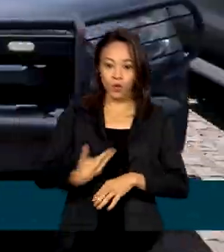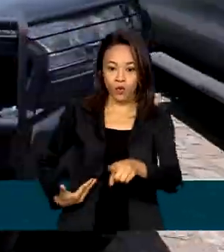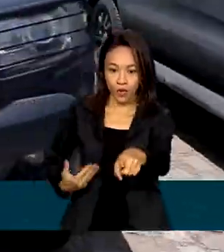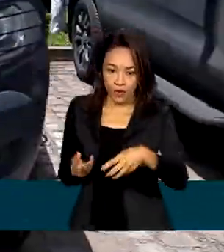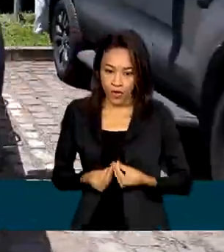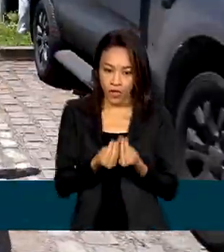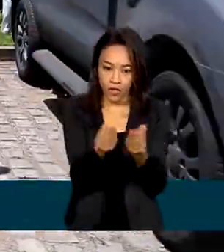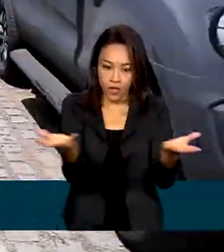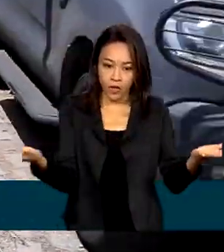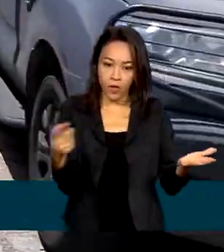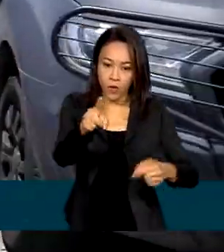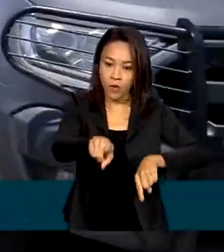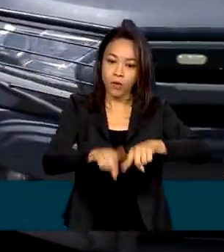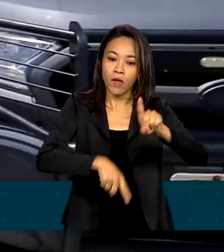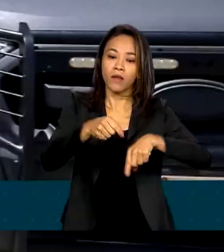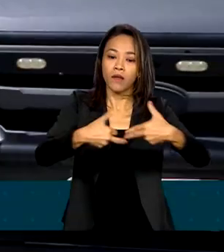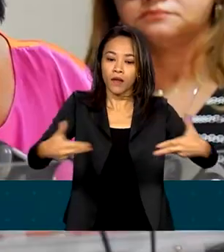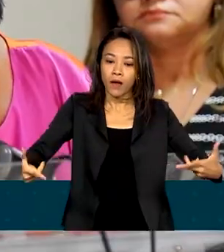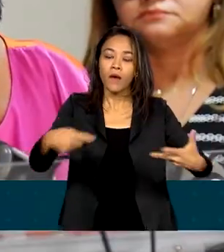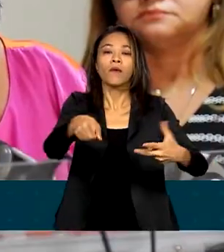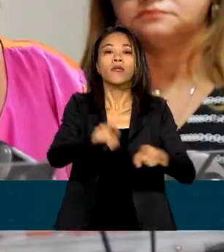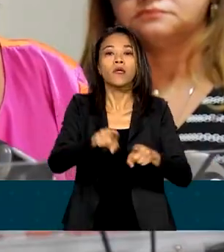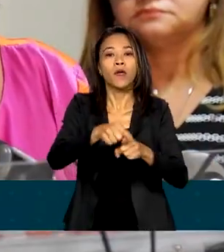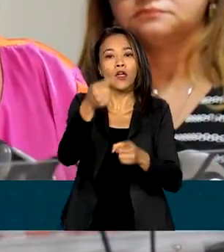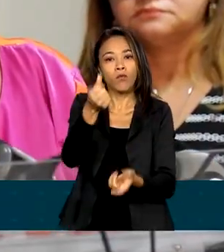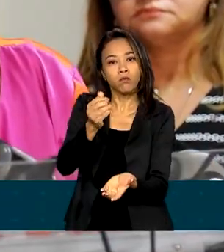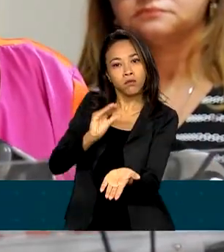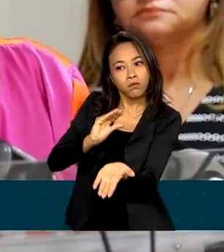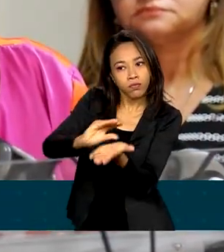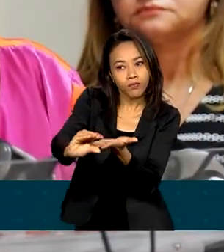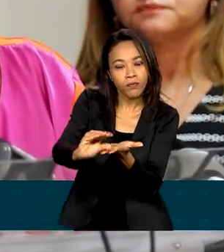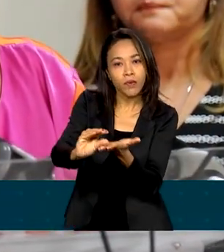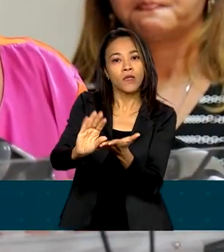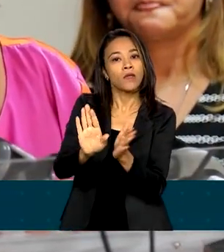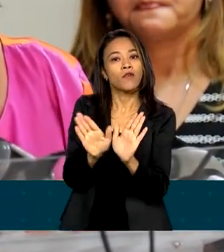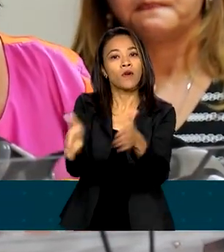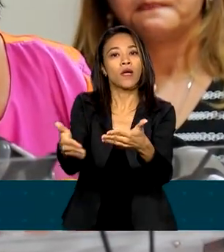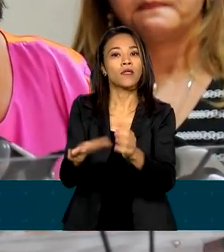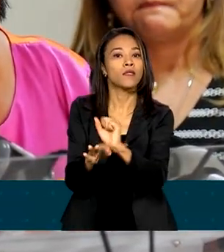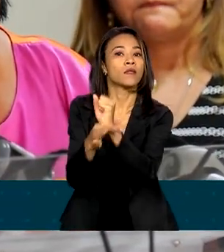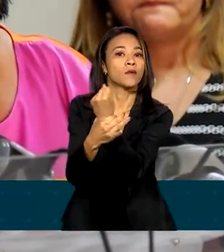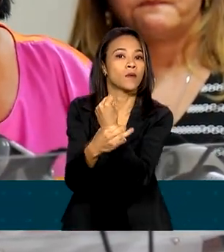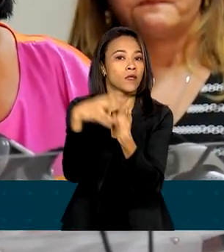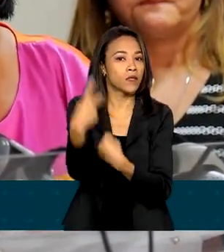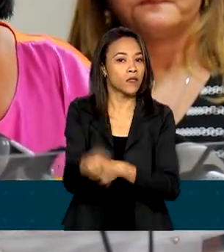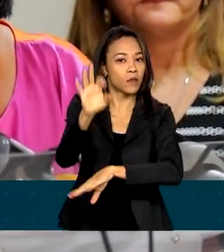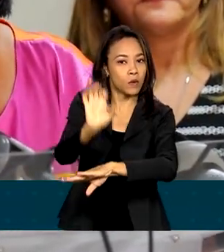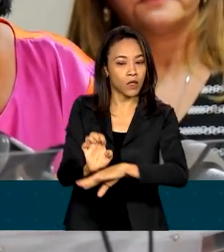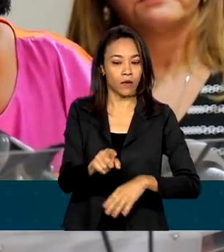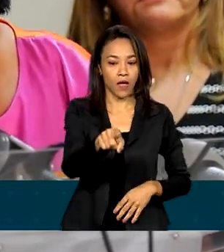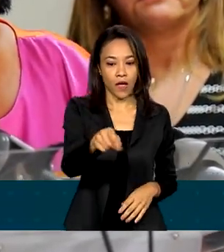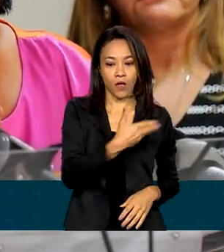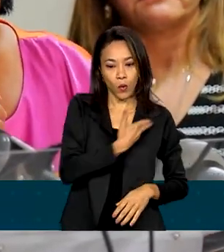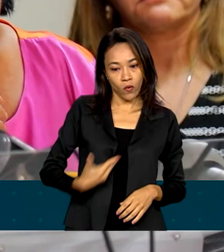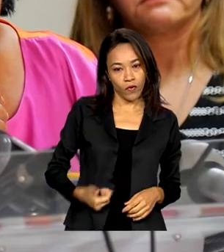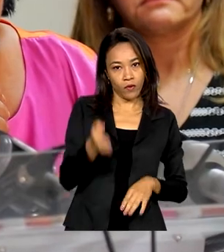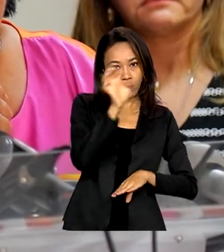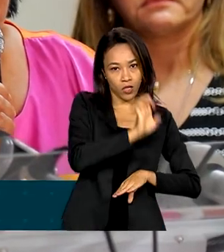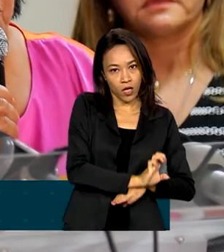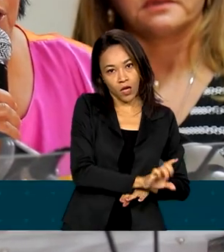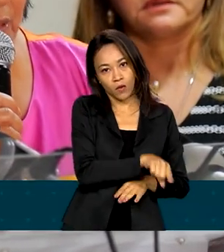equipamentos e anunciou a liberação de verba para investimento em segurança pública no estado. É governo do estado, é governo